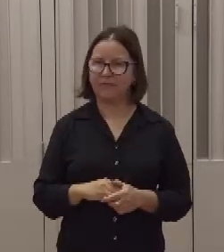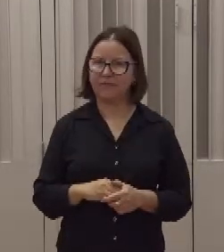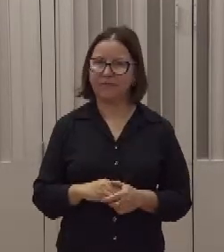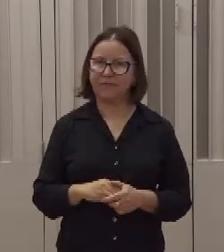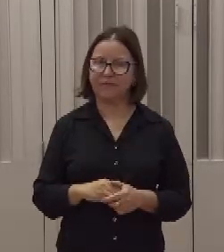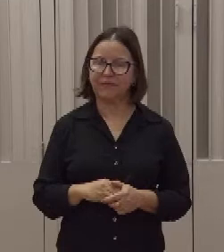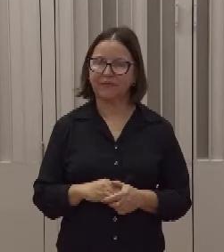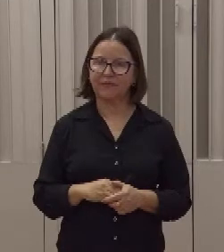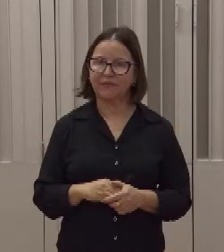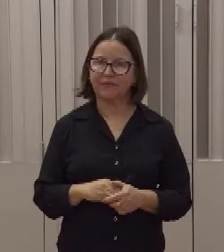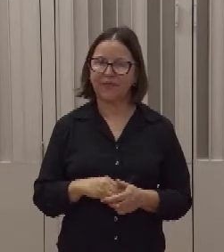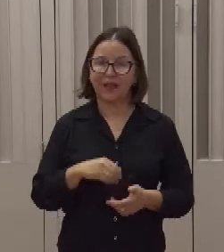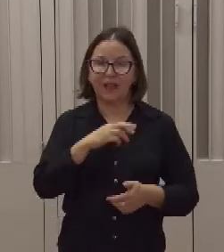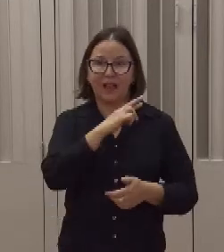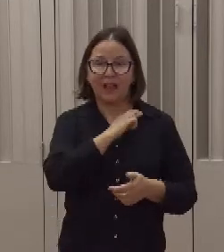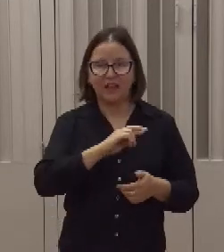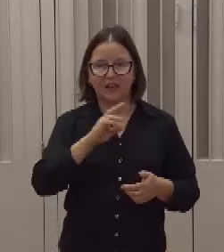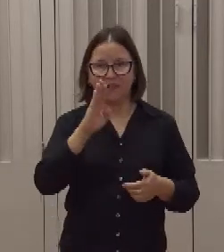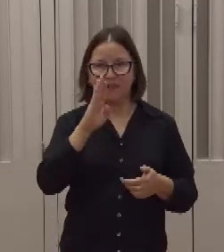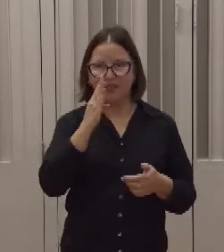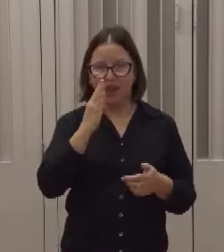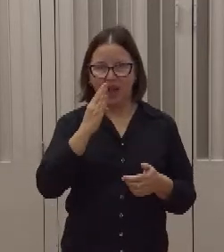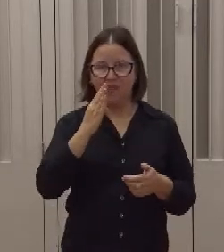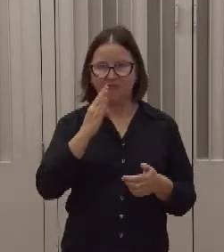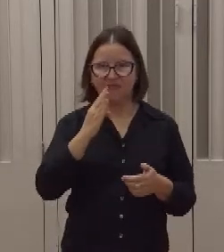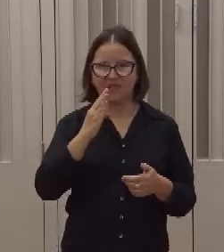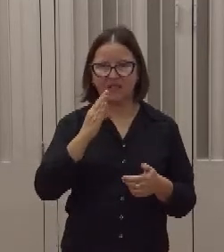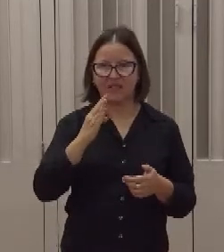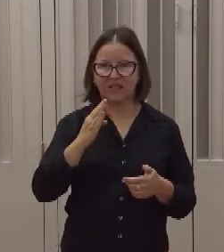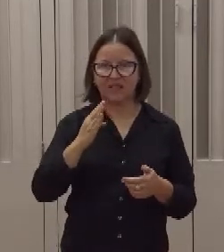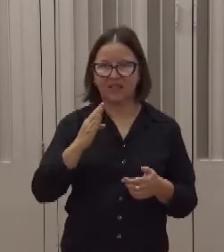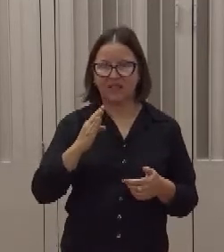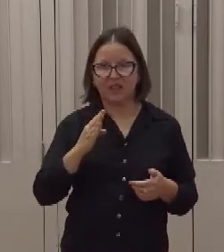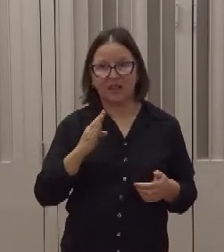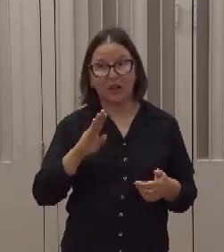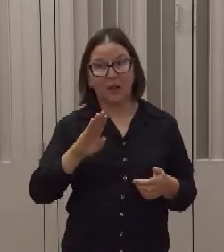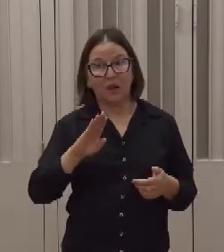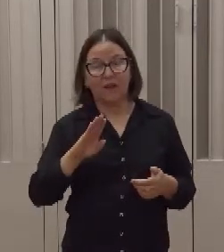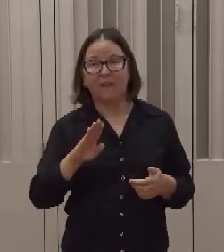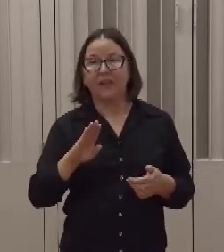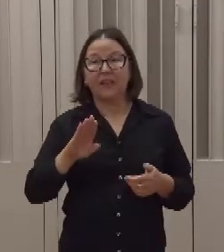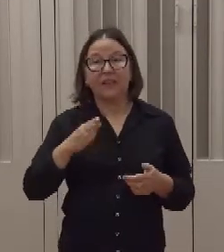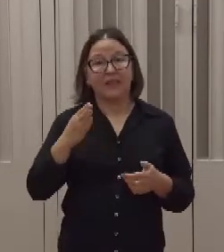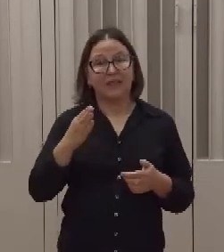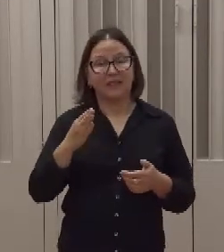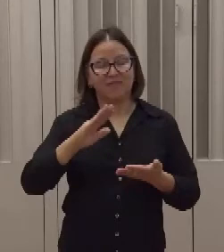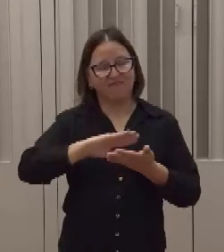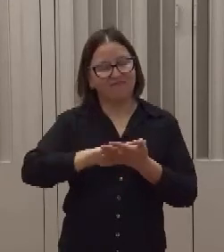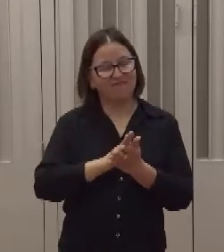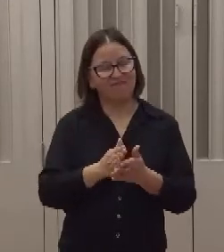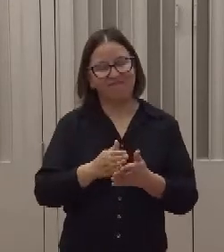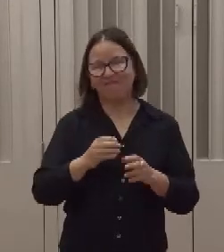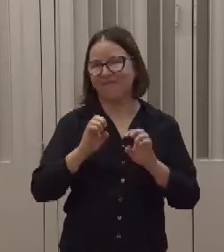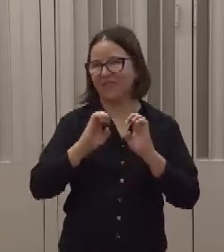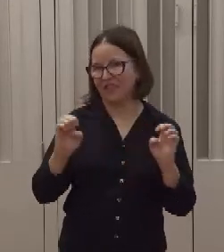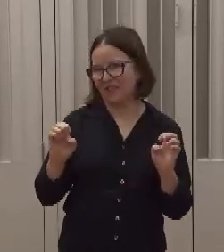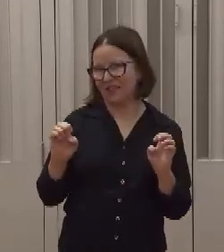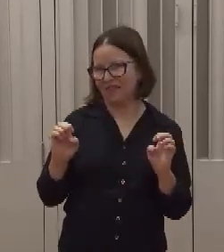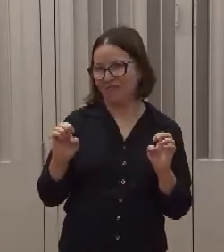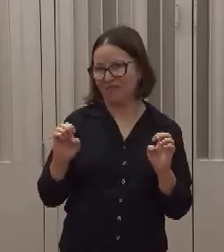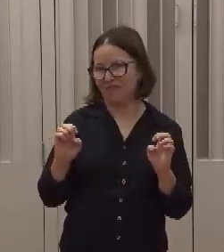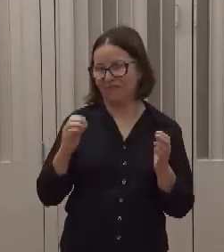Quando o gnosticismo entra, o evangelho se vai. E com ele, a vida cristã. A